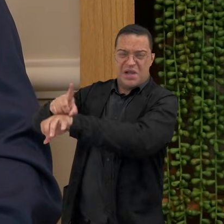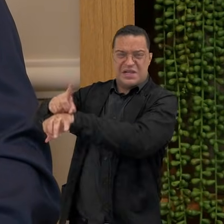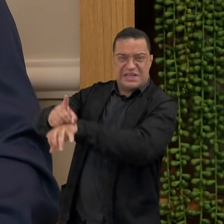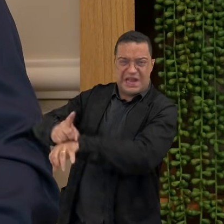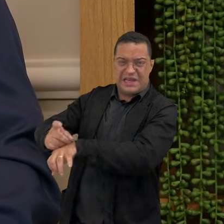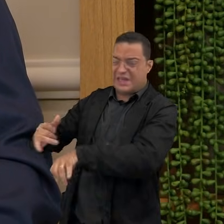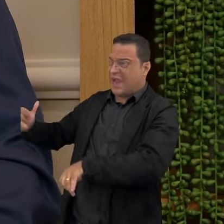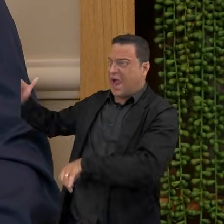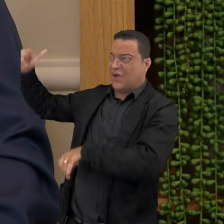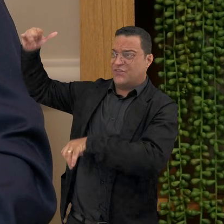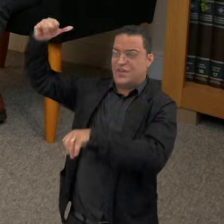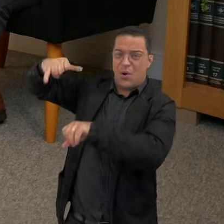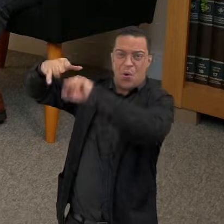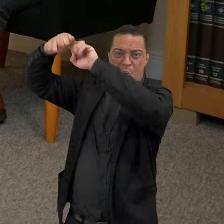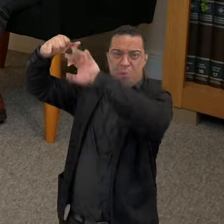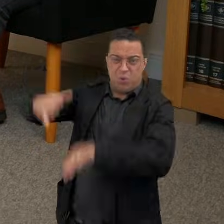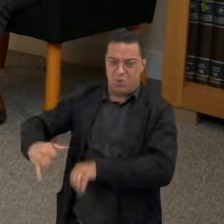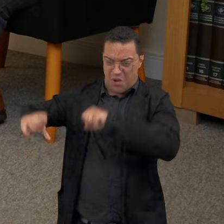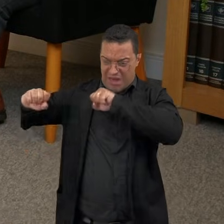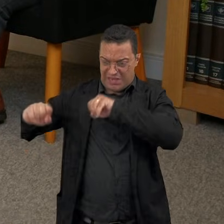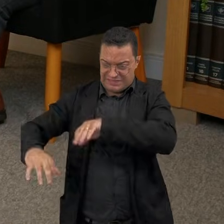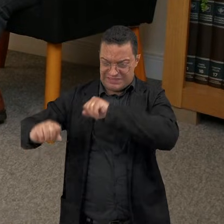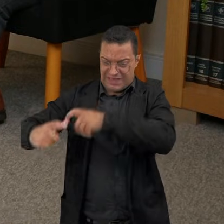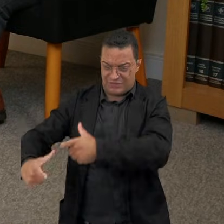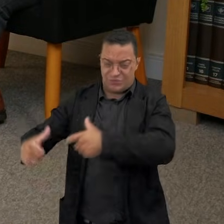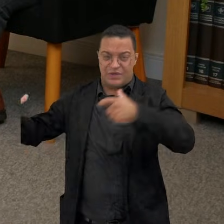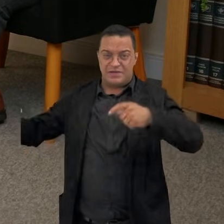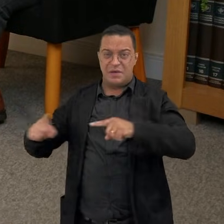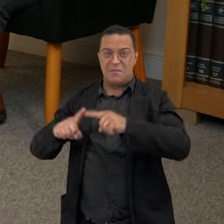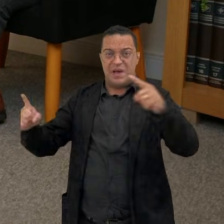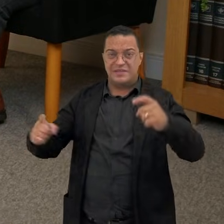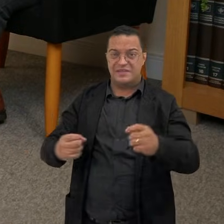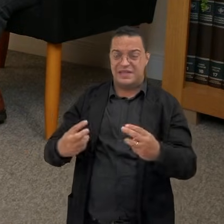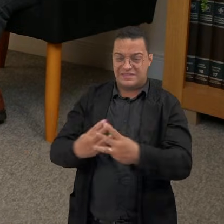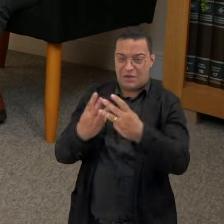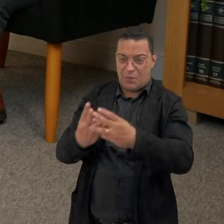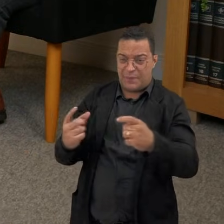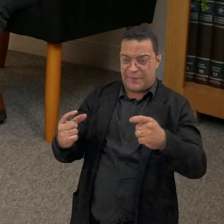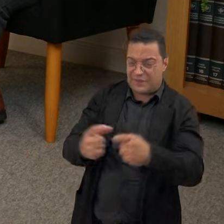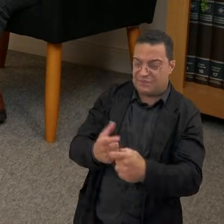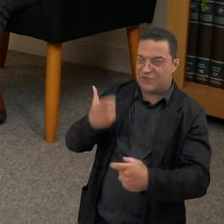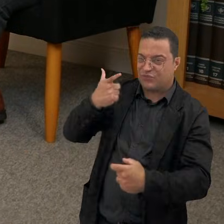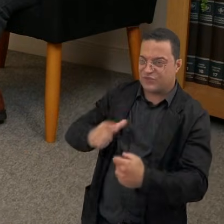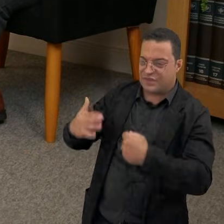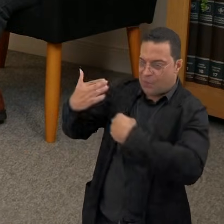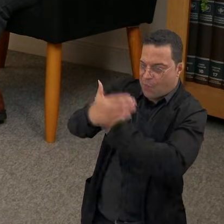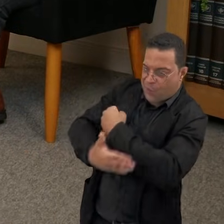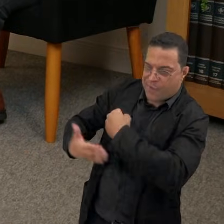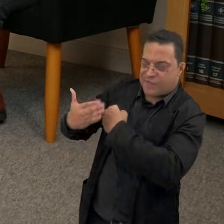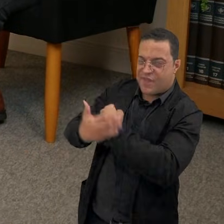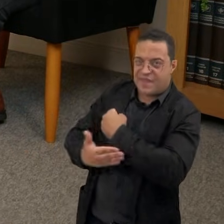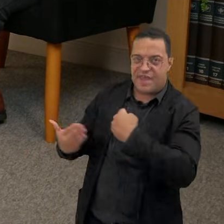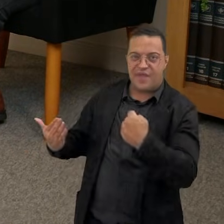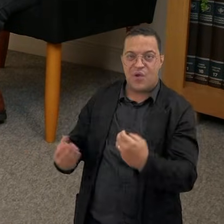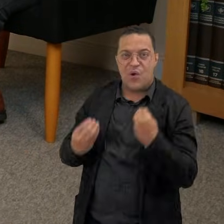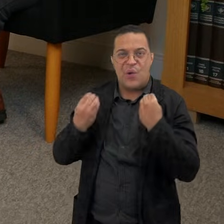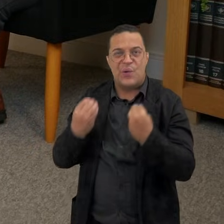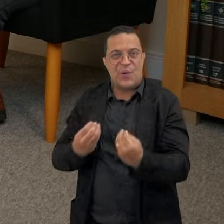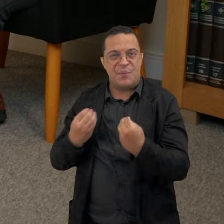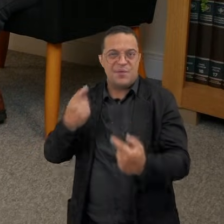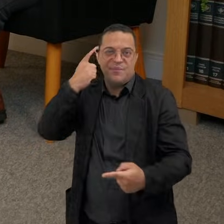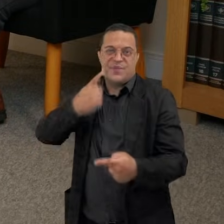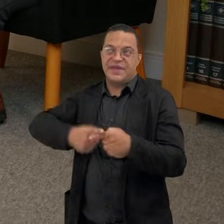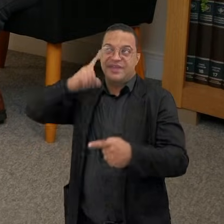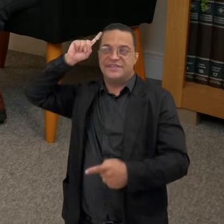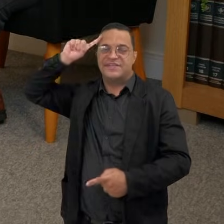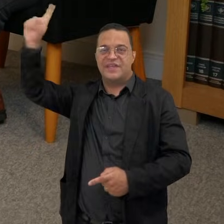um livramento. Uma né? intervenção do Senhor. Amém. Pastor Fernando, eu quero ler também que Jesus